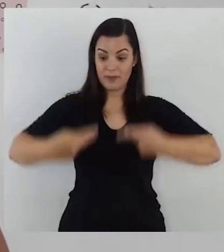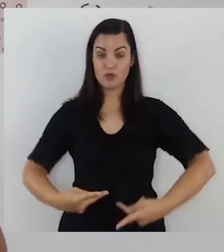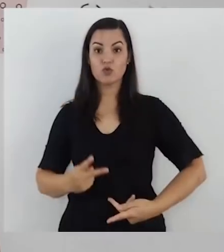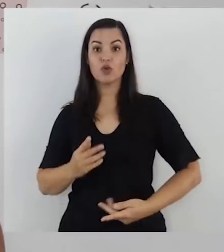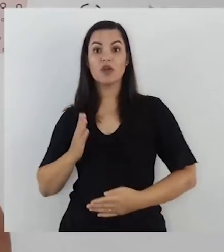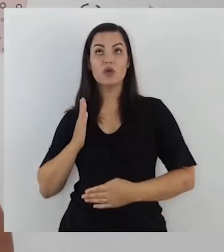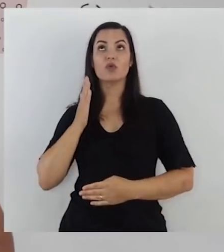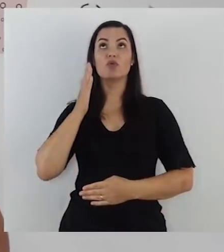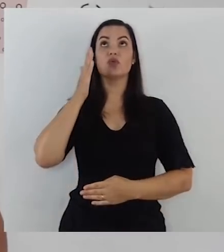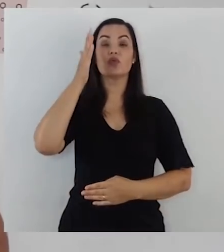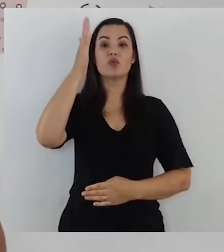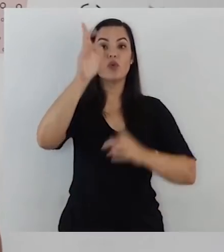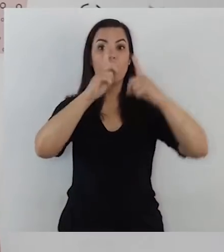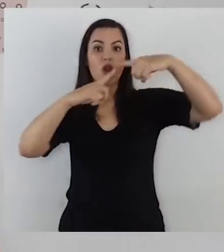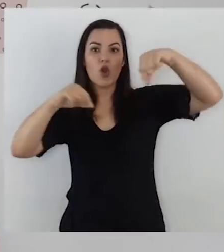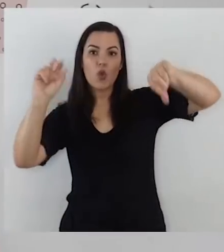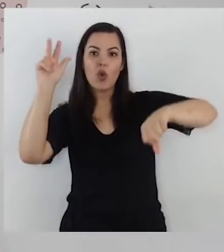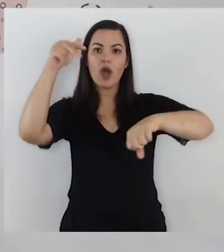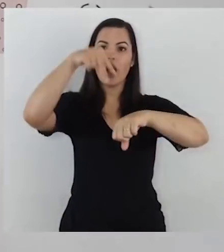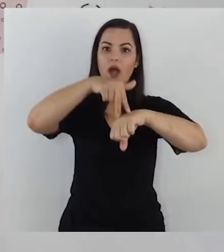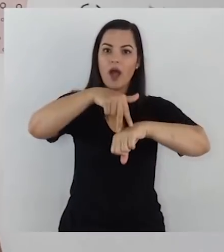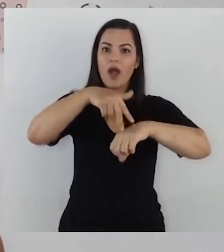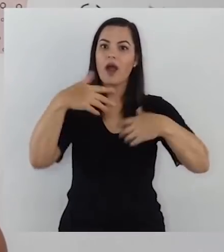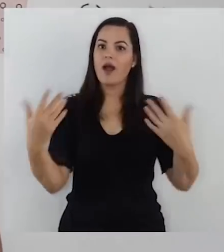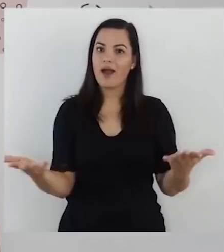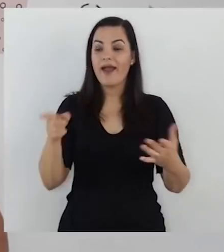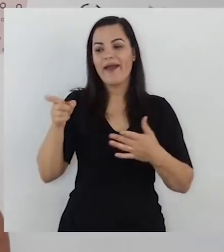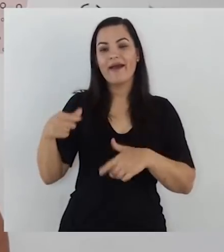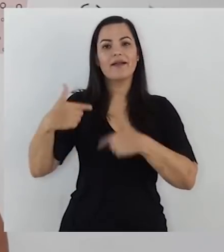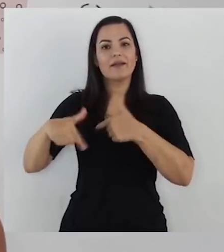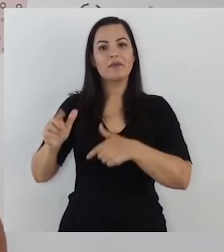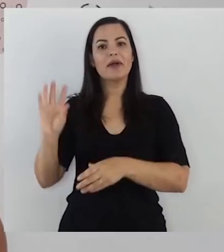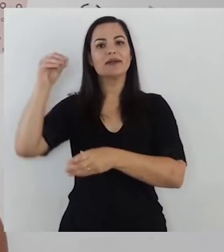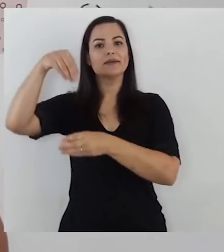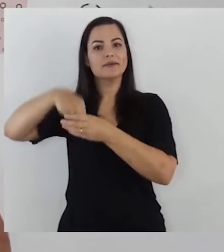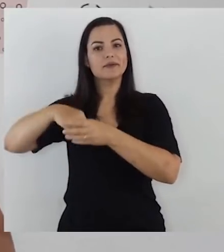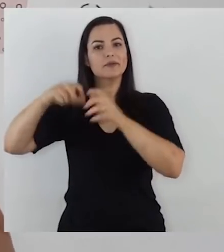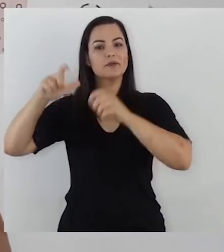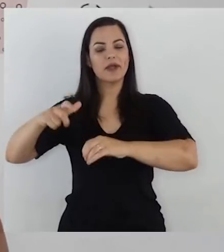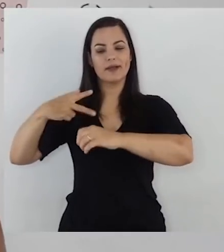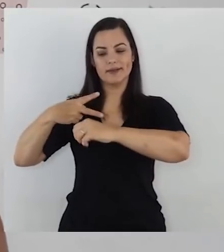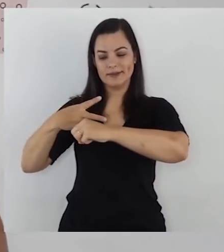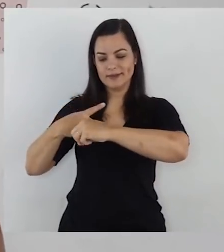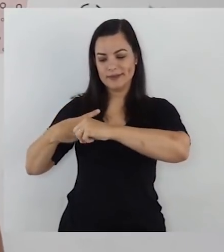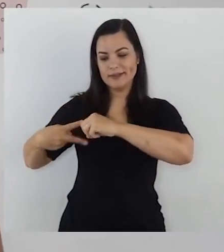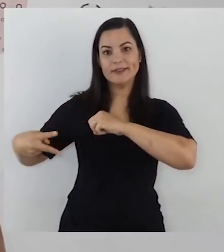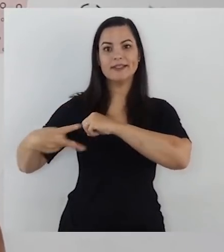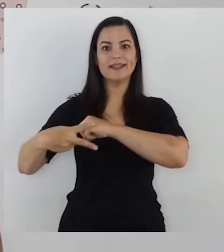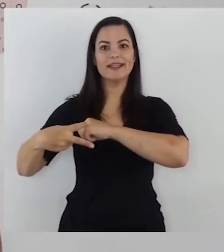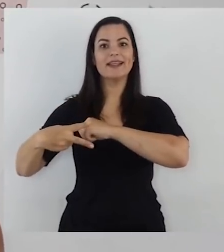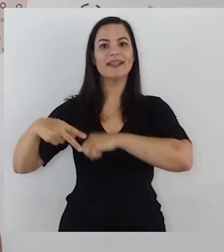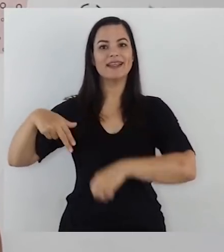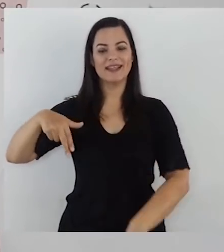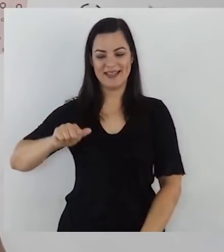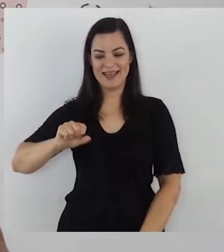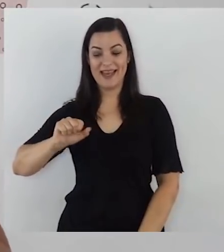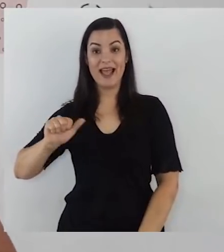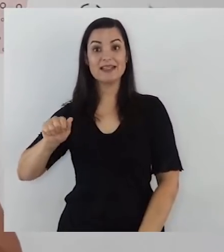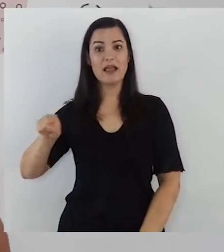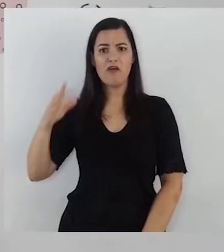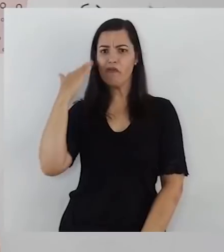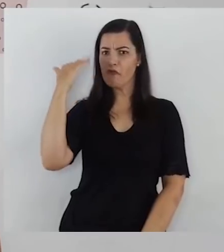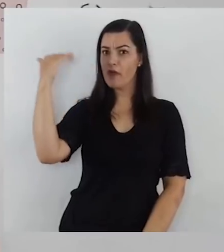humano a colocar os pés na Lua. Ela trabalhava na NASA, E ela ficou muito famosa porque a sua história